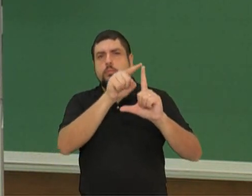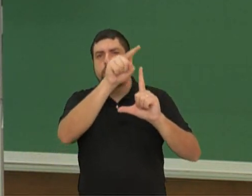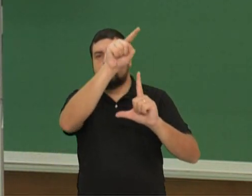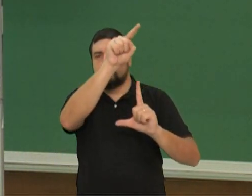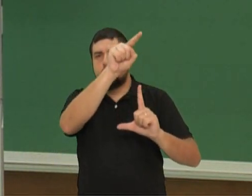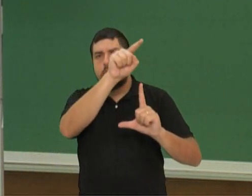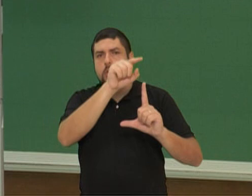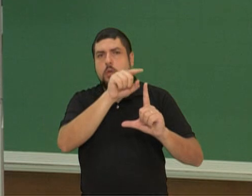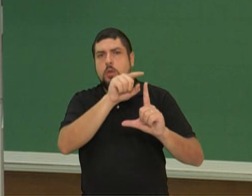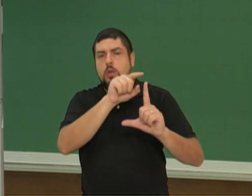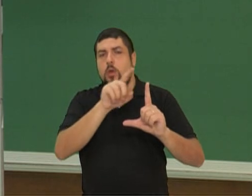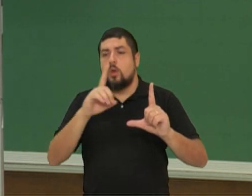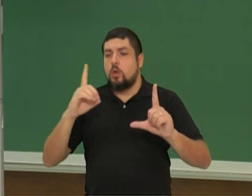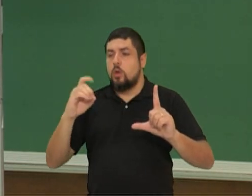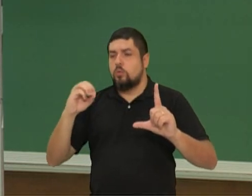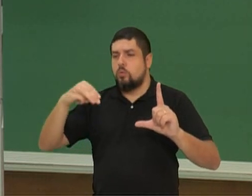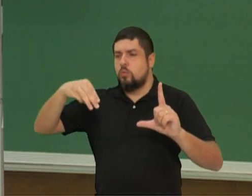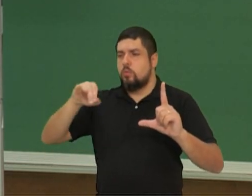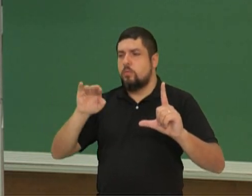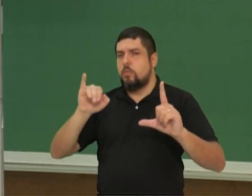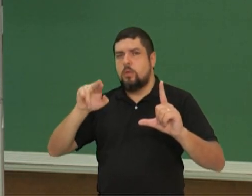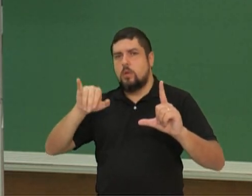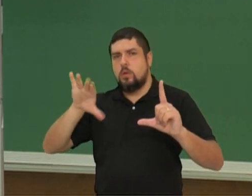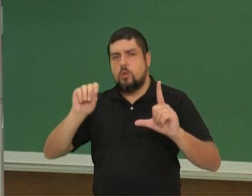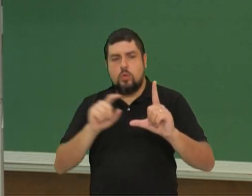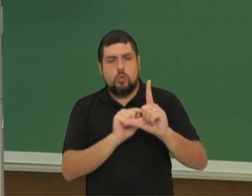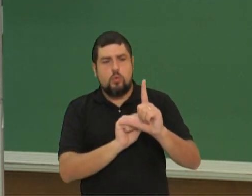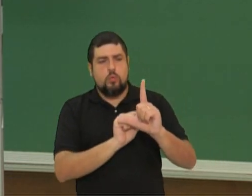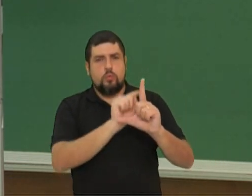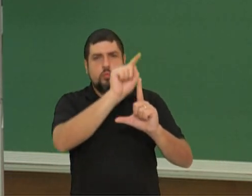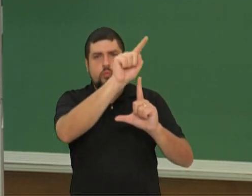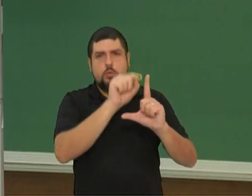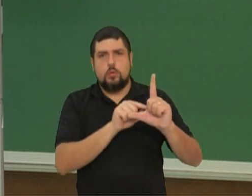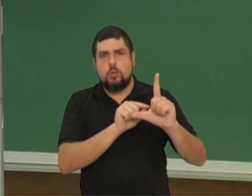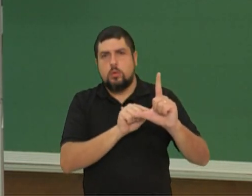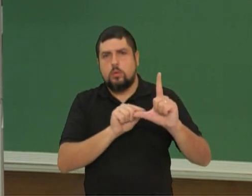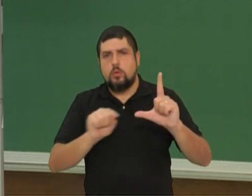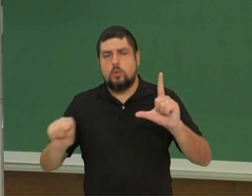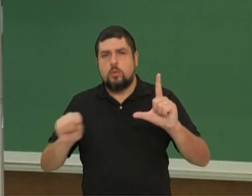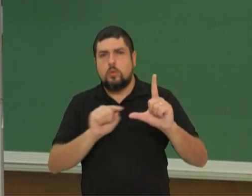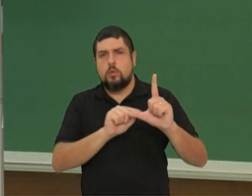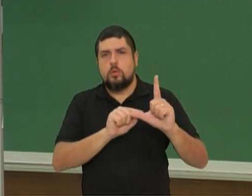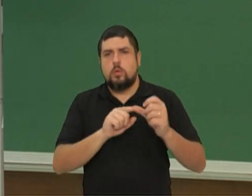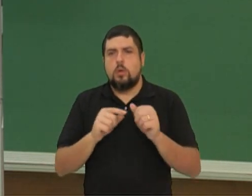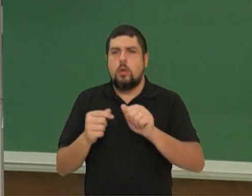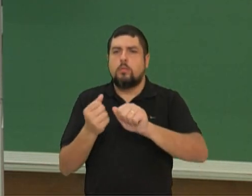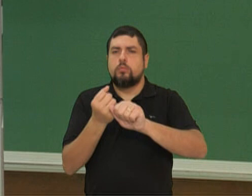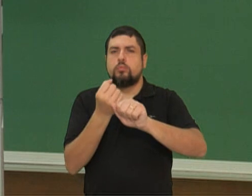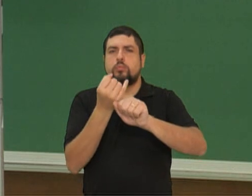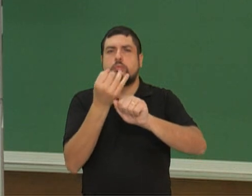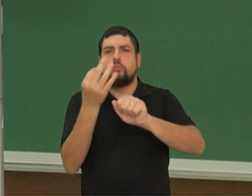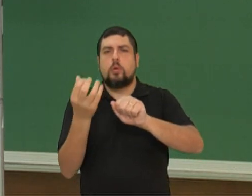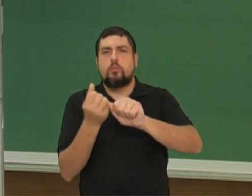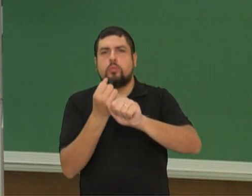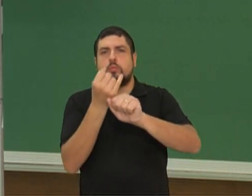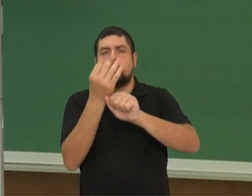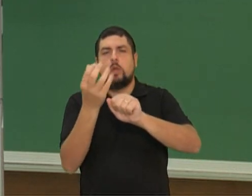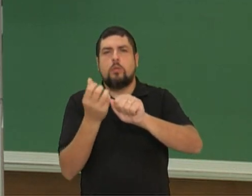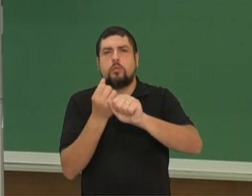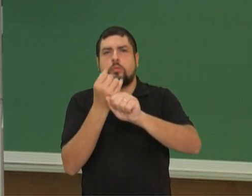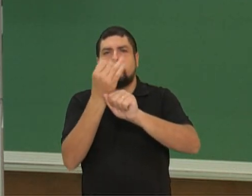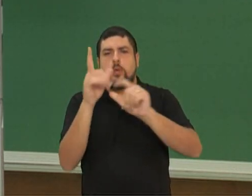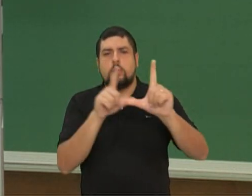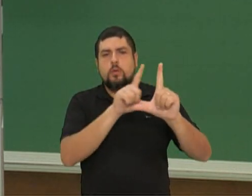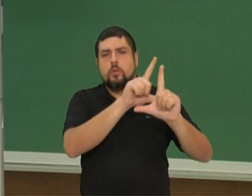mas sempre você está diminuindo a imagem. Por quê? Quanto maior o expoente, mais vezes essa base se multiplica por ela